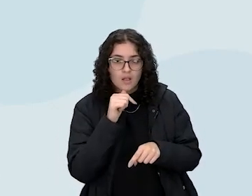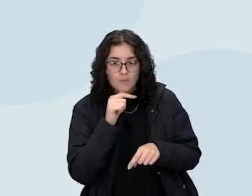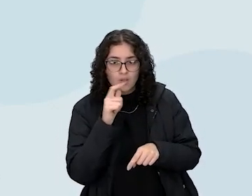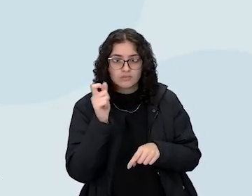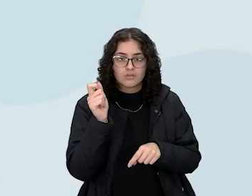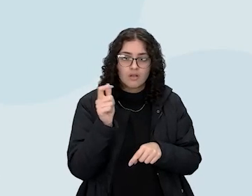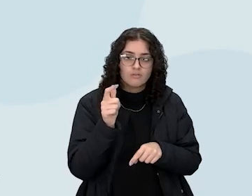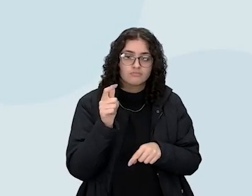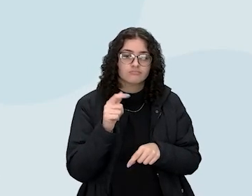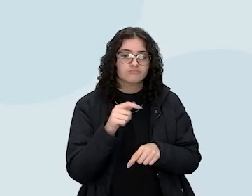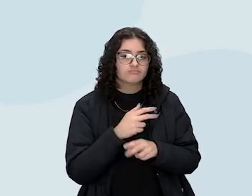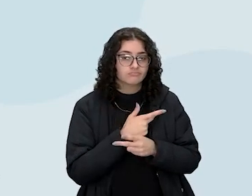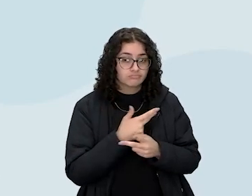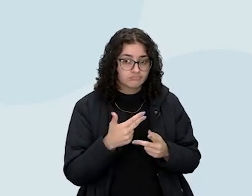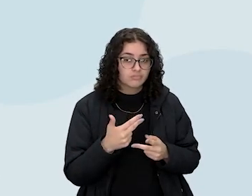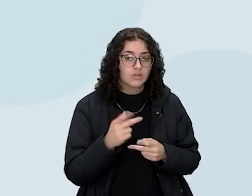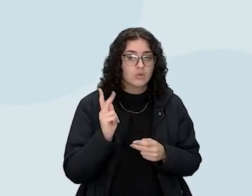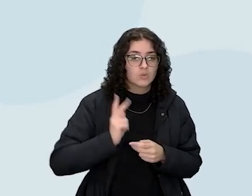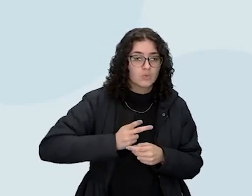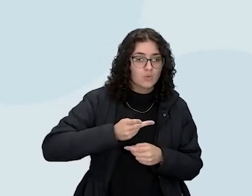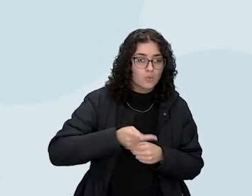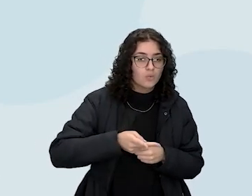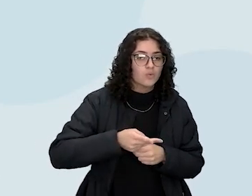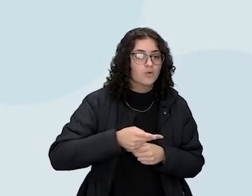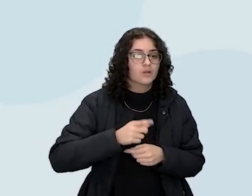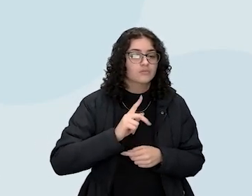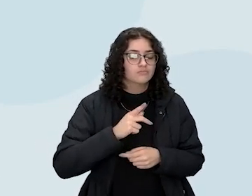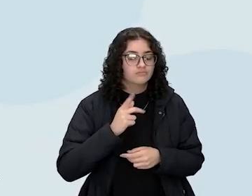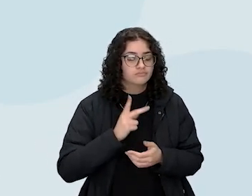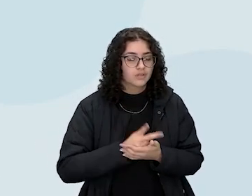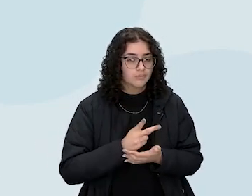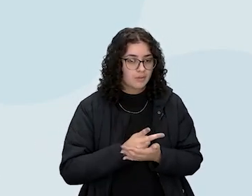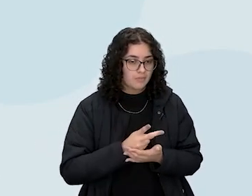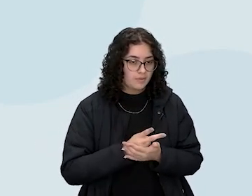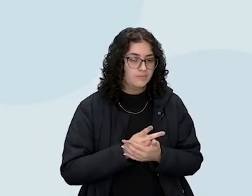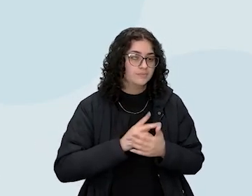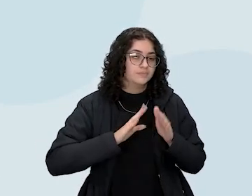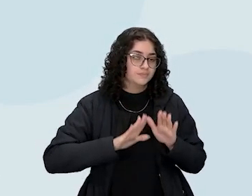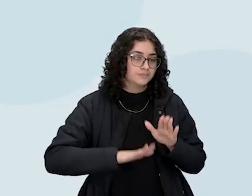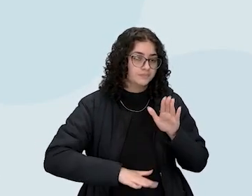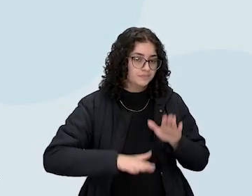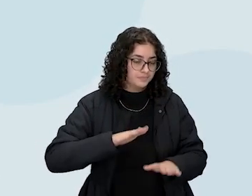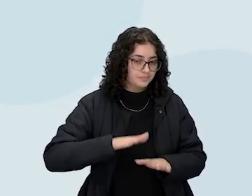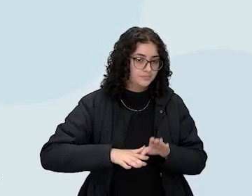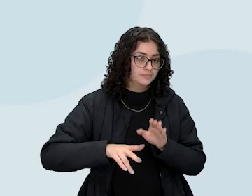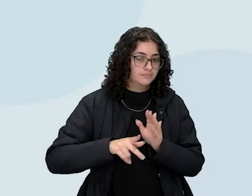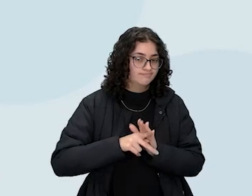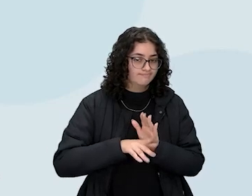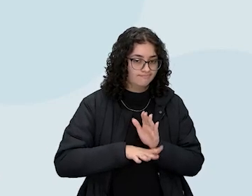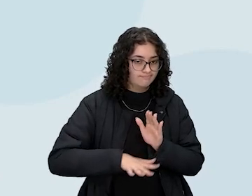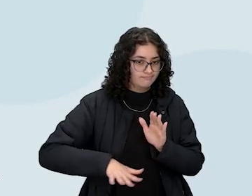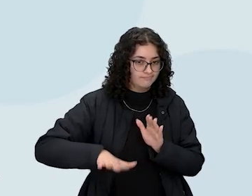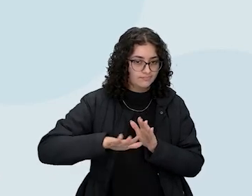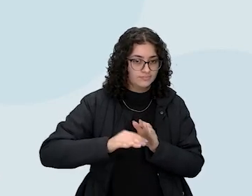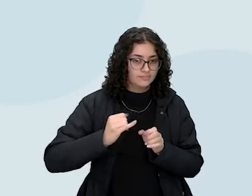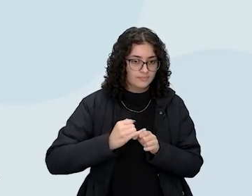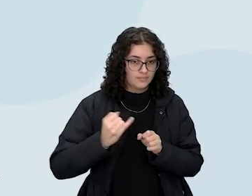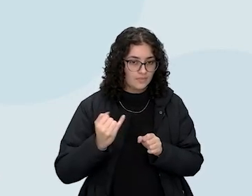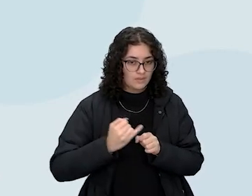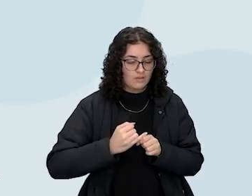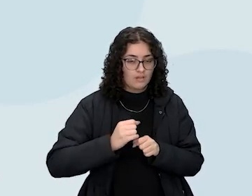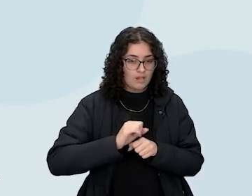e ar são mantidas para garantir a produção. Algumas espécies iônicas de